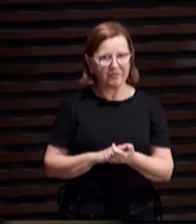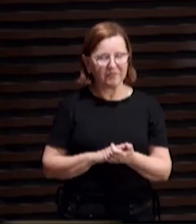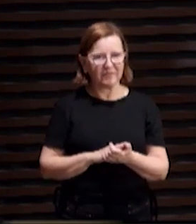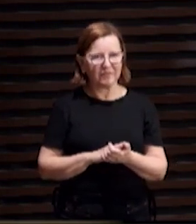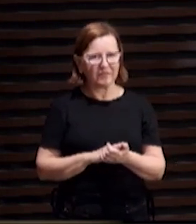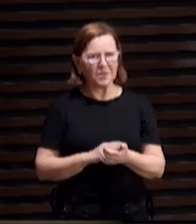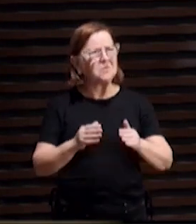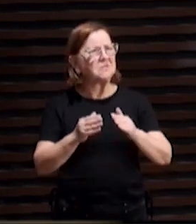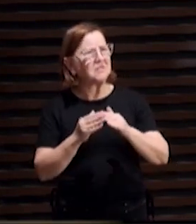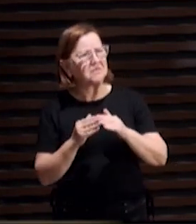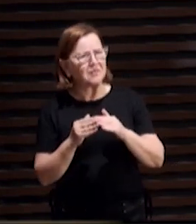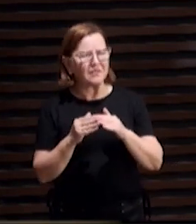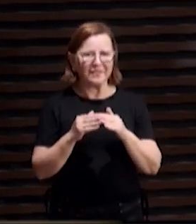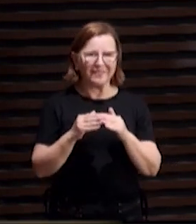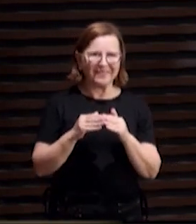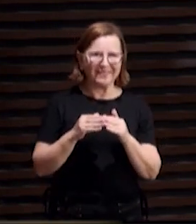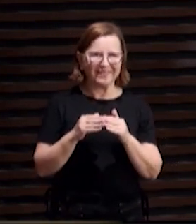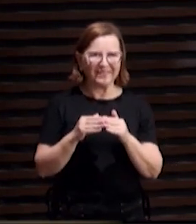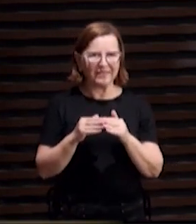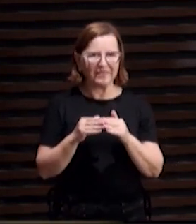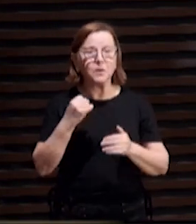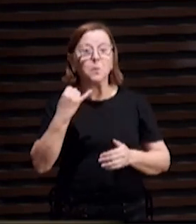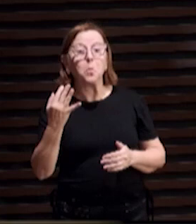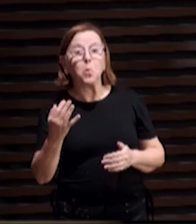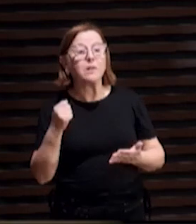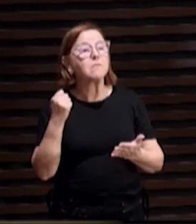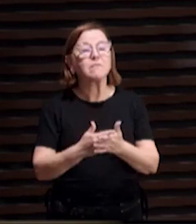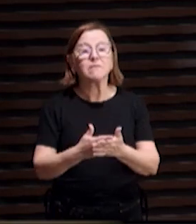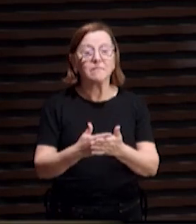Por favor. Quando dá?